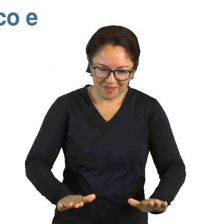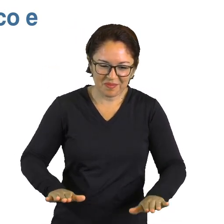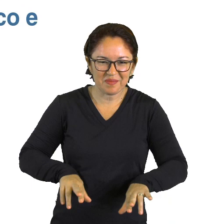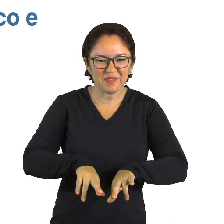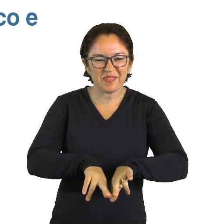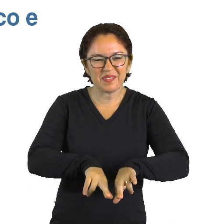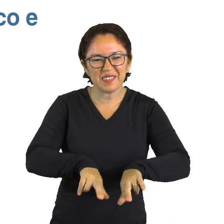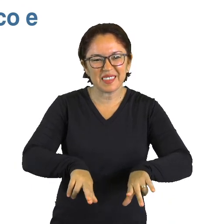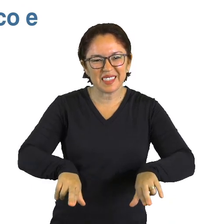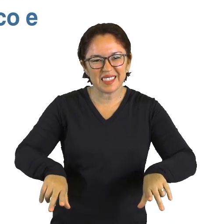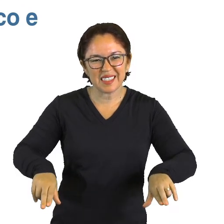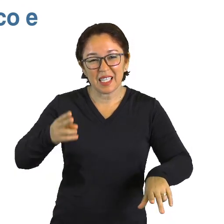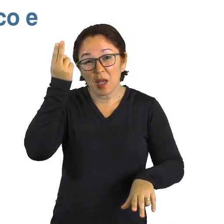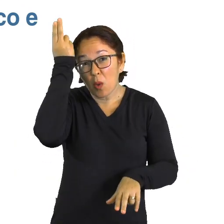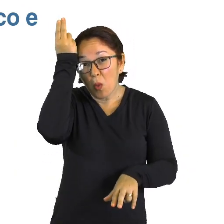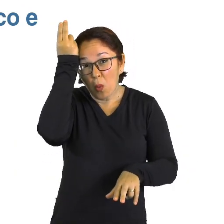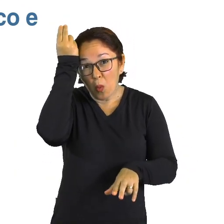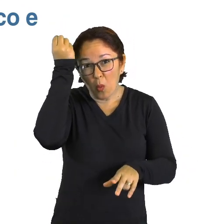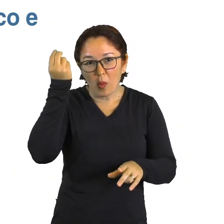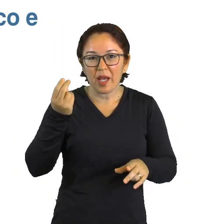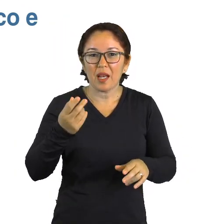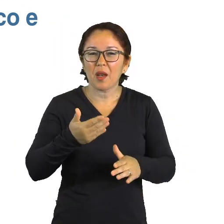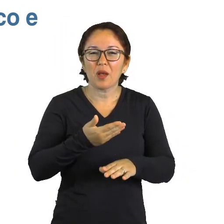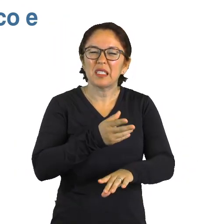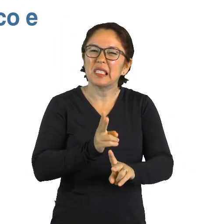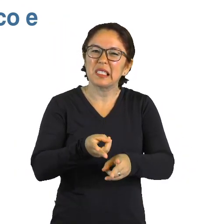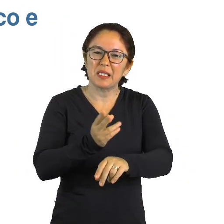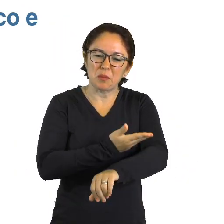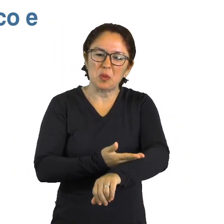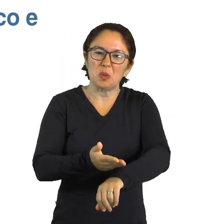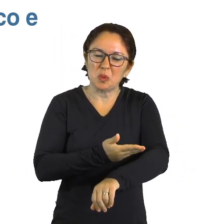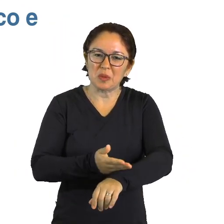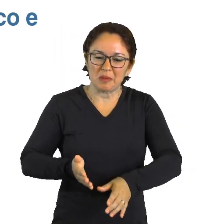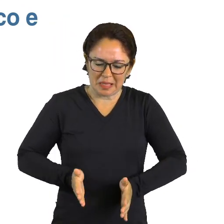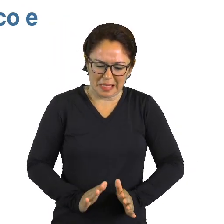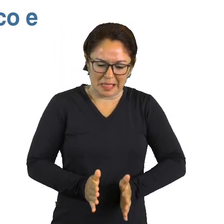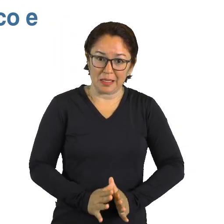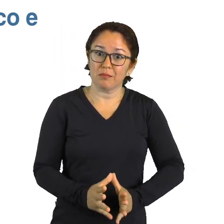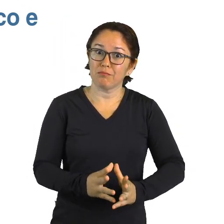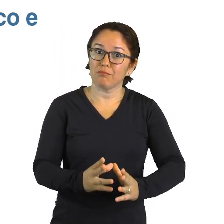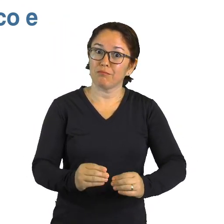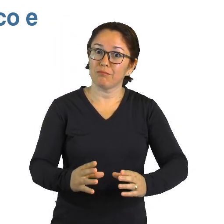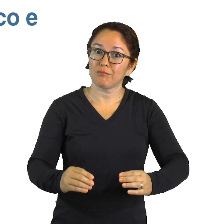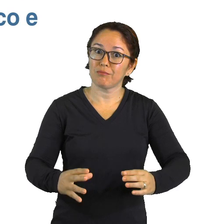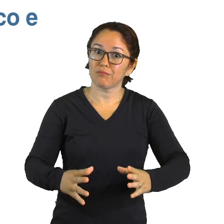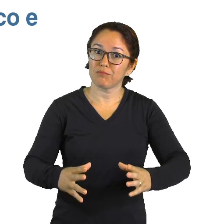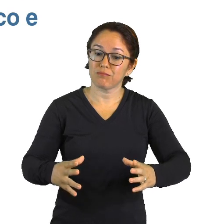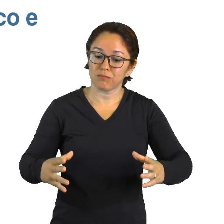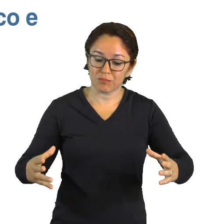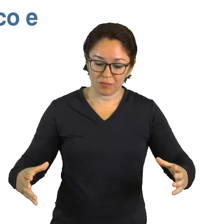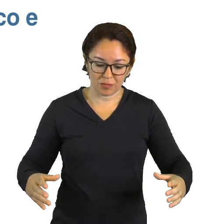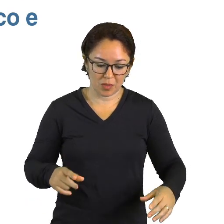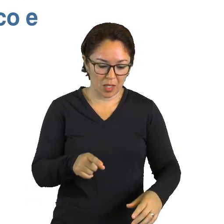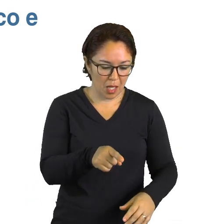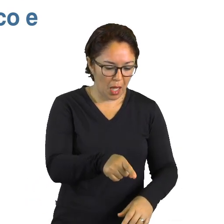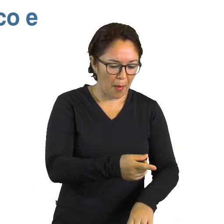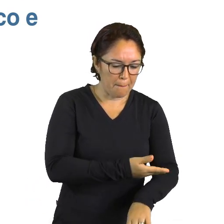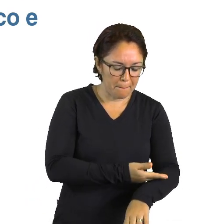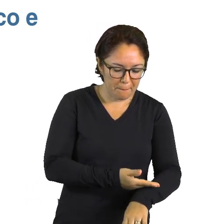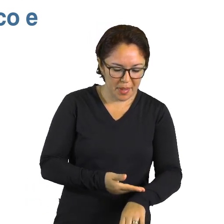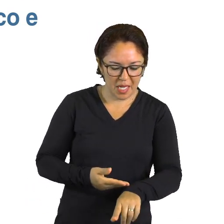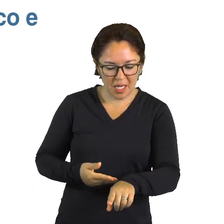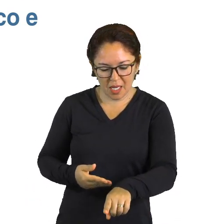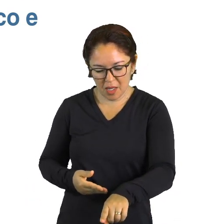desanda a ter filhote, não para mais. Tinha coelhos de todas as cores: branco, branco malhado de